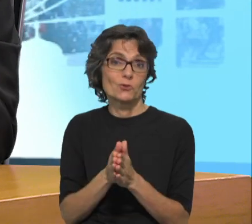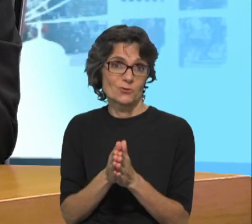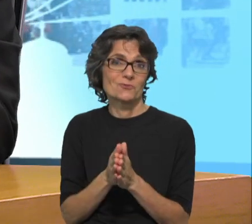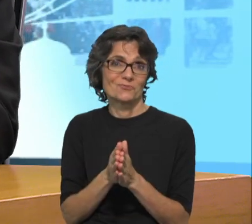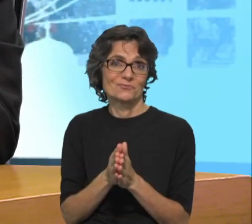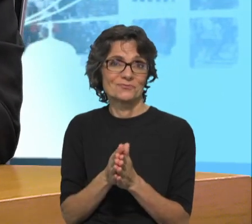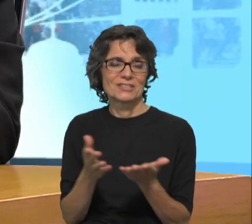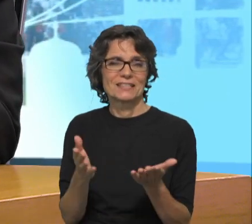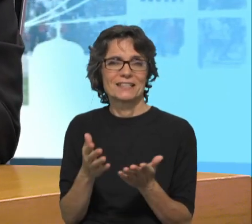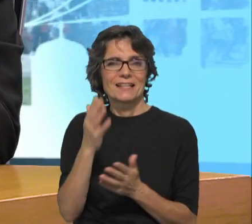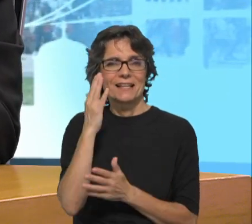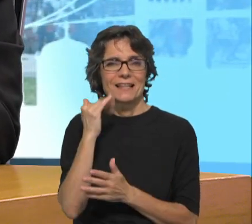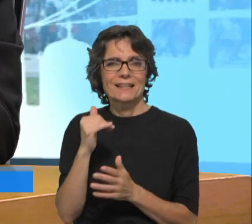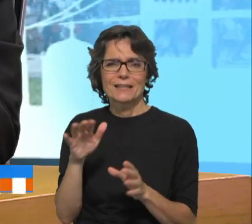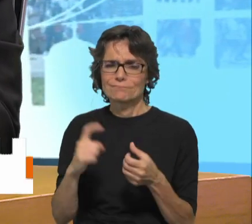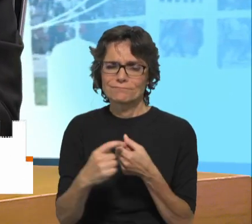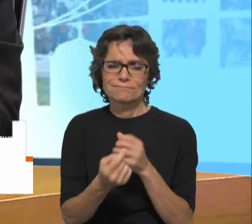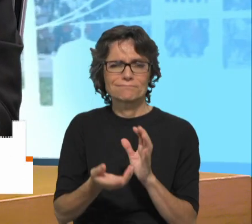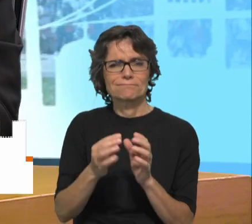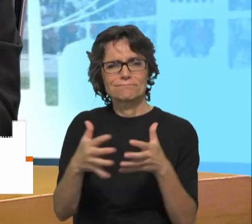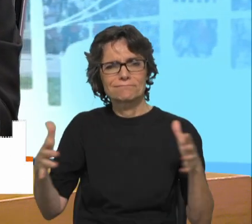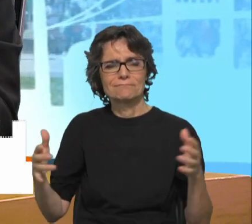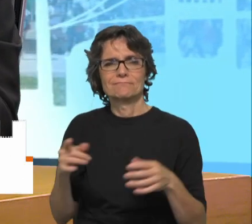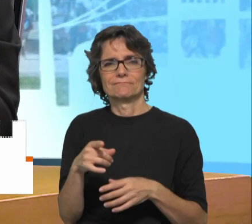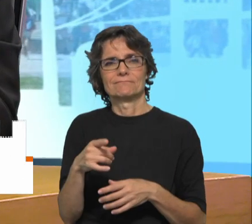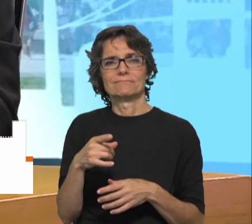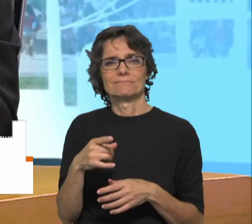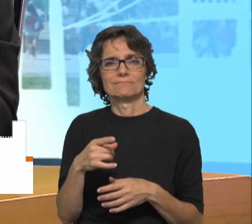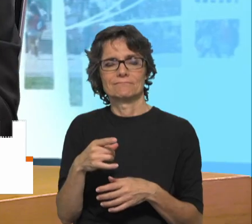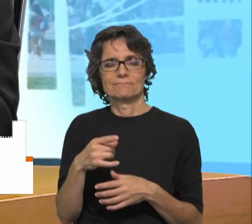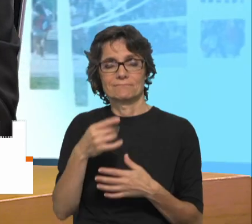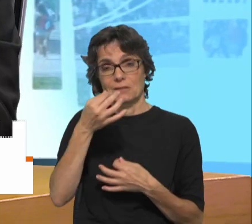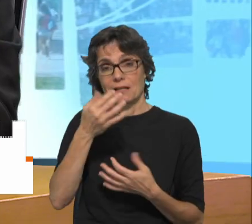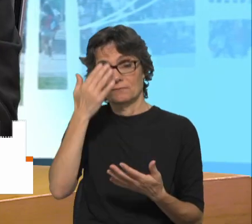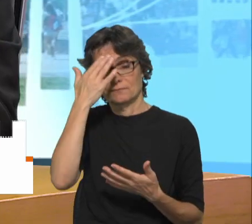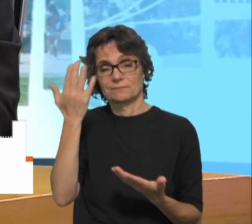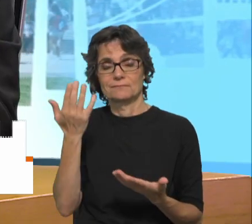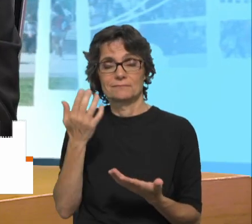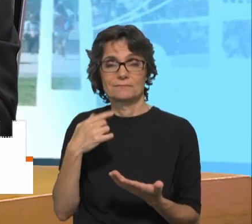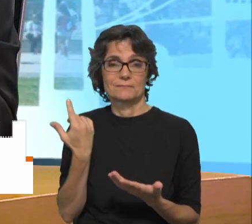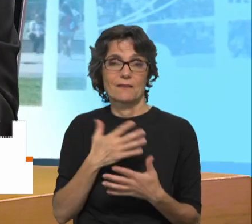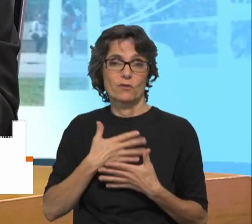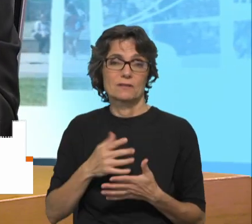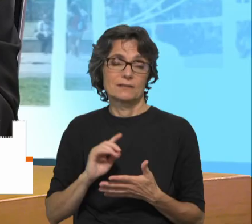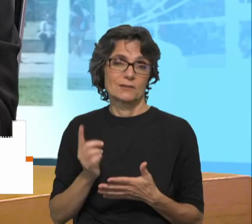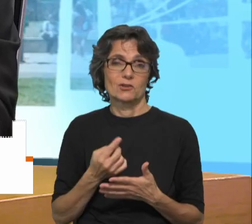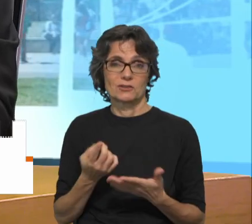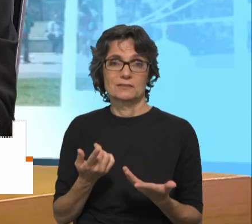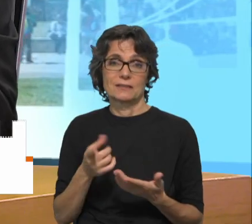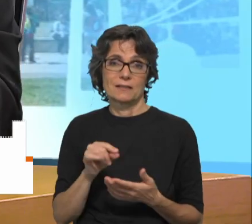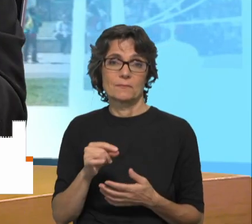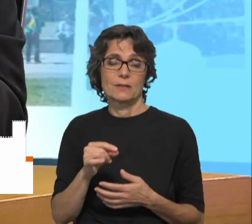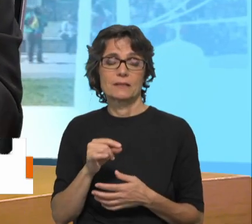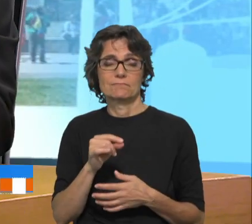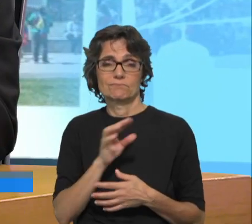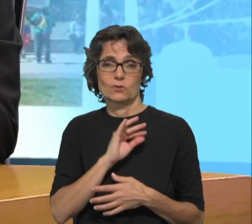máximo possível. E creio que também essa é a vontade de todos aqueles que colaboram, seja do Sr. Bispo, dos Srs.